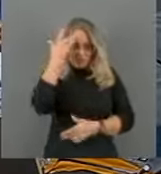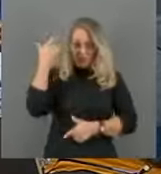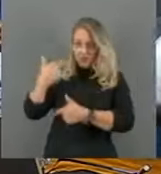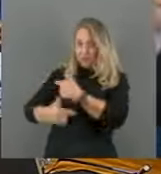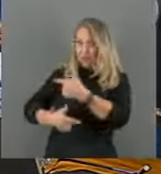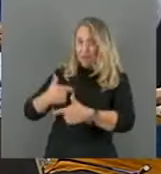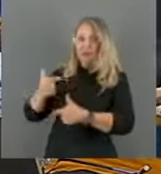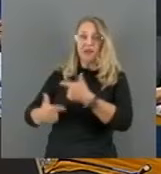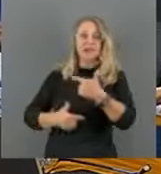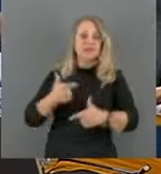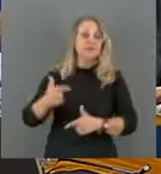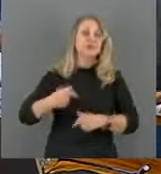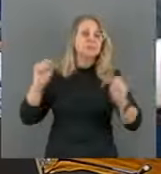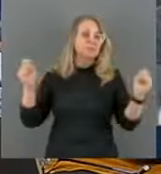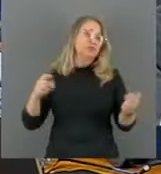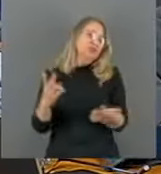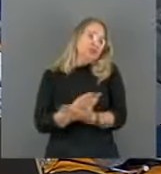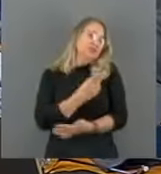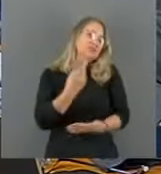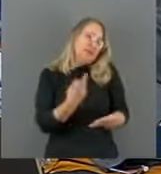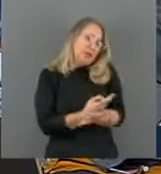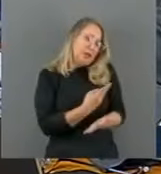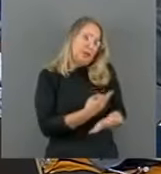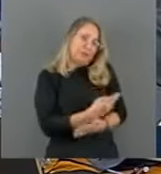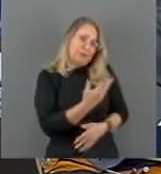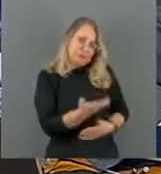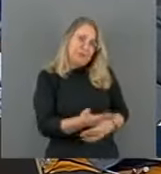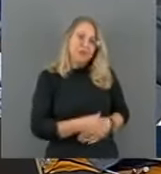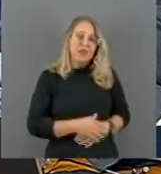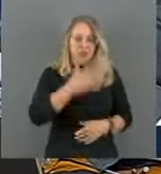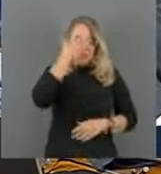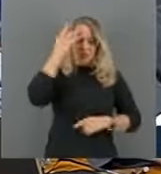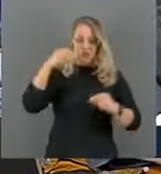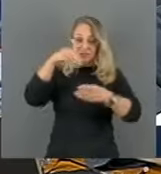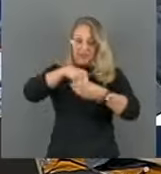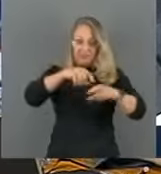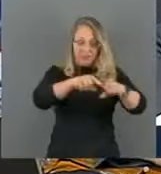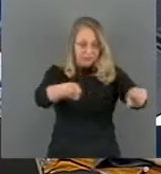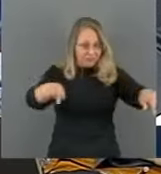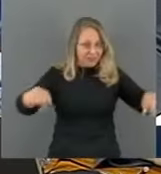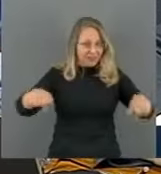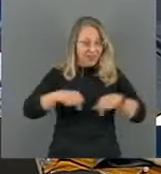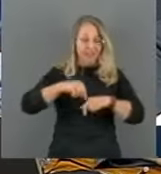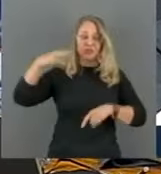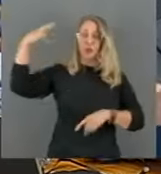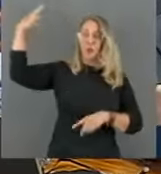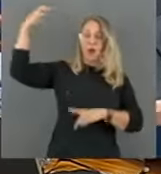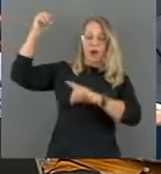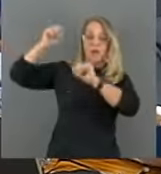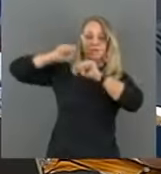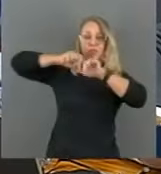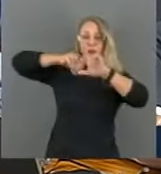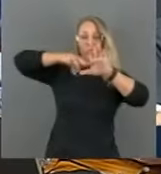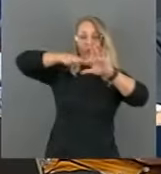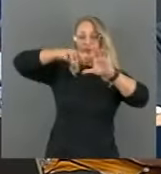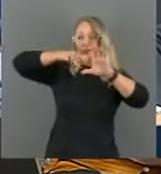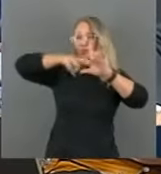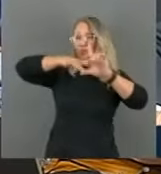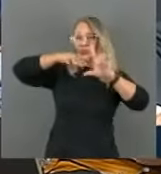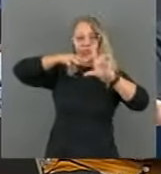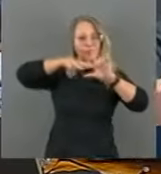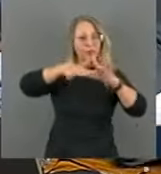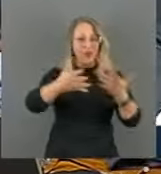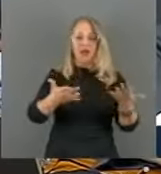trabalhando que estão mais suscetíveis a erros aqueles que estão em gabinetes nos ar-condicionados não tão suscetíveis